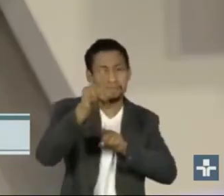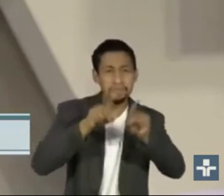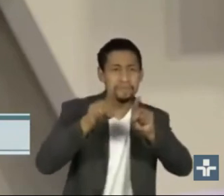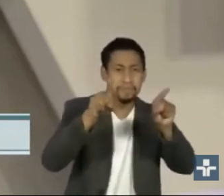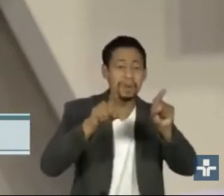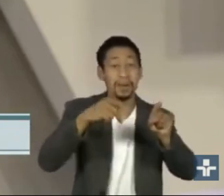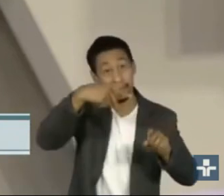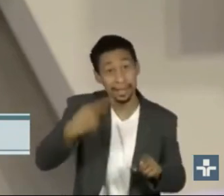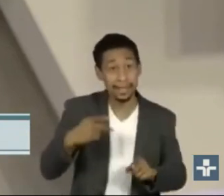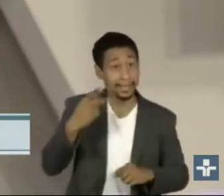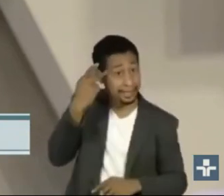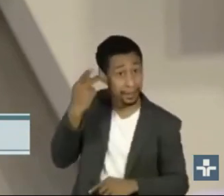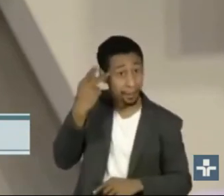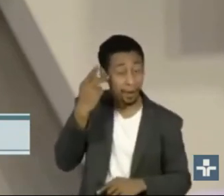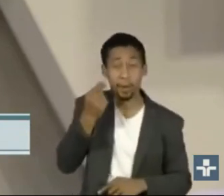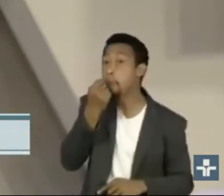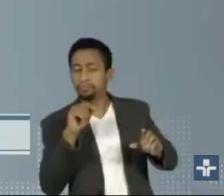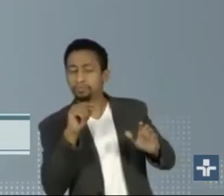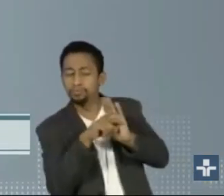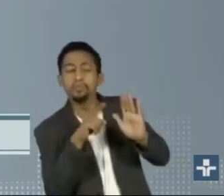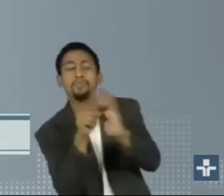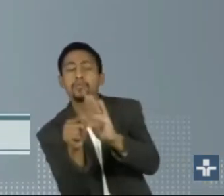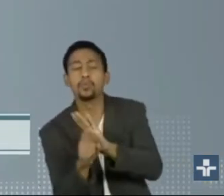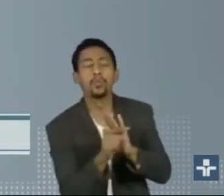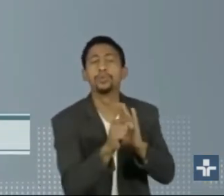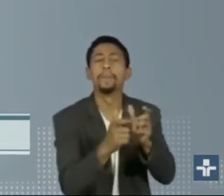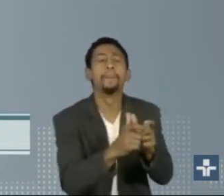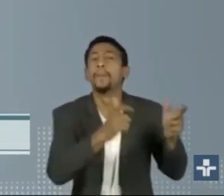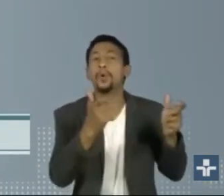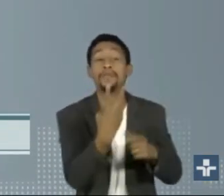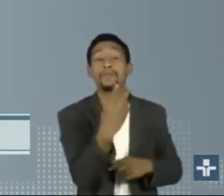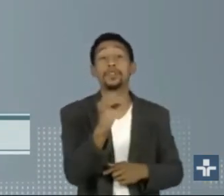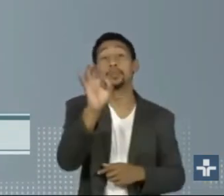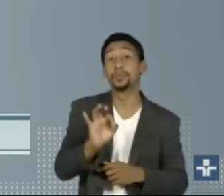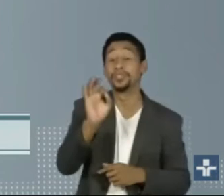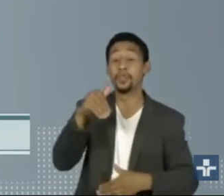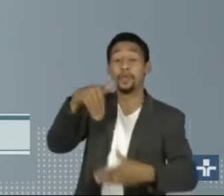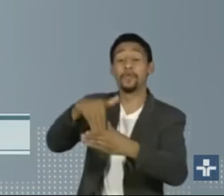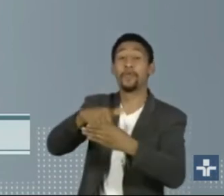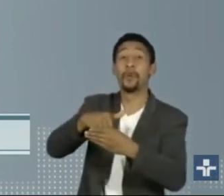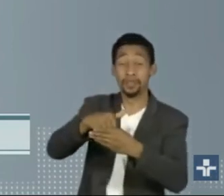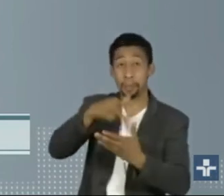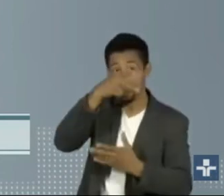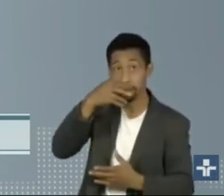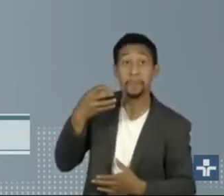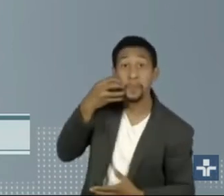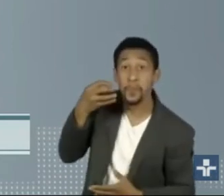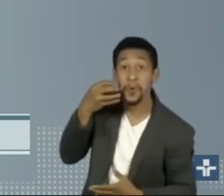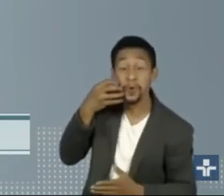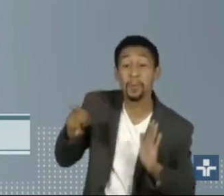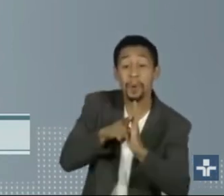nova queda do candidato Celso Russomanno vinte porcento votariam em Bruno covas do PSDB